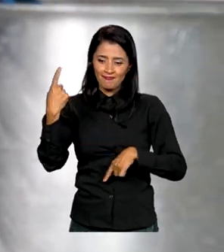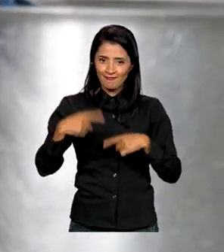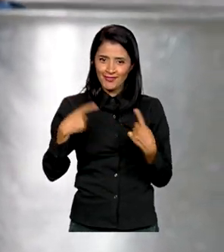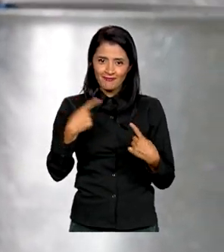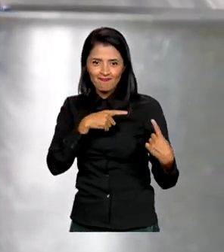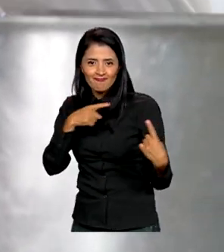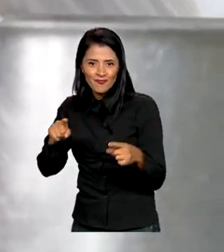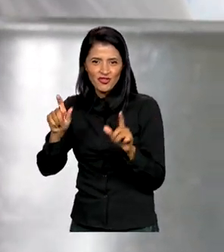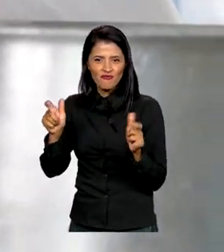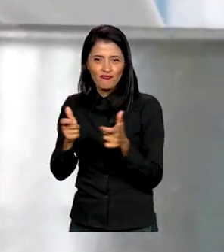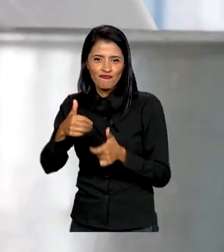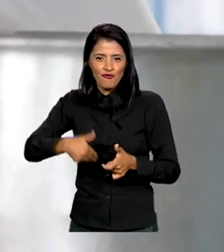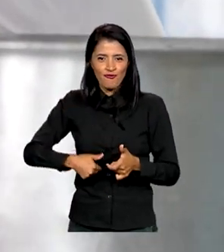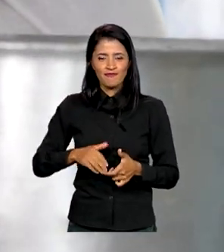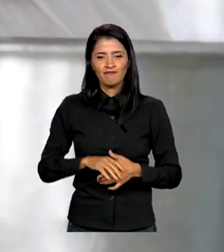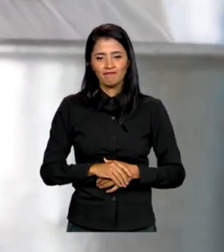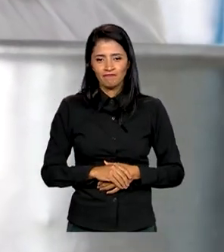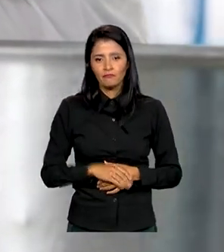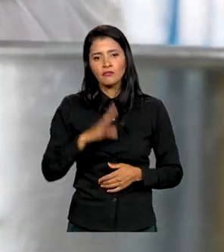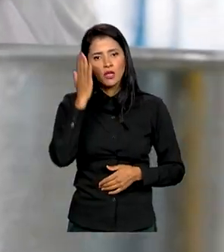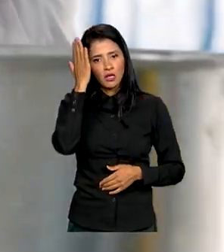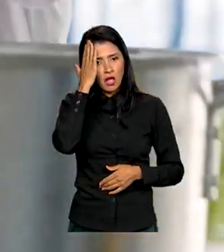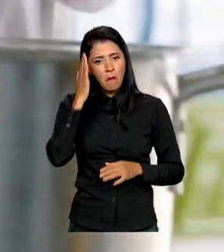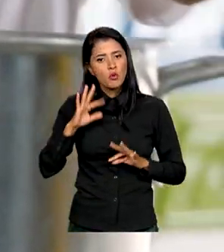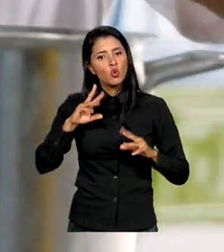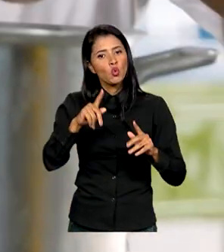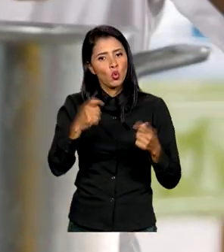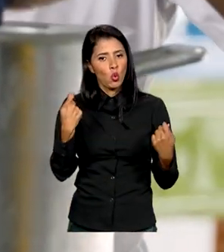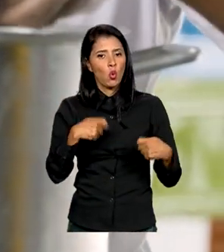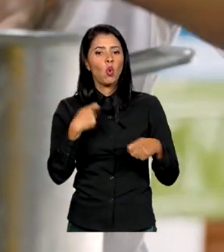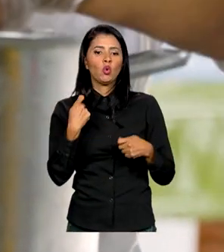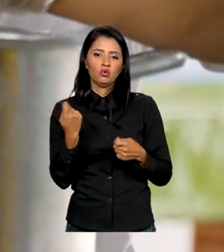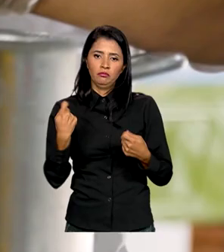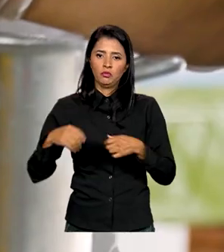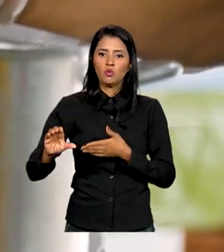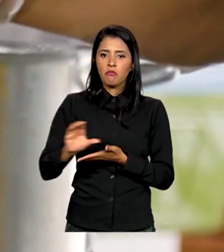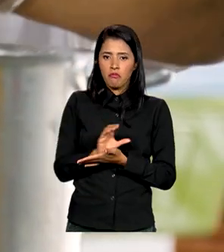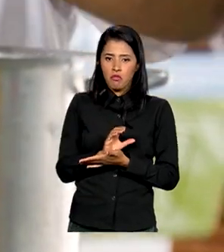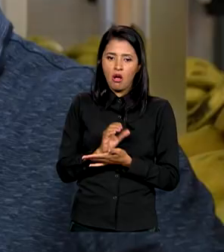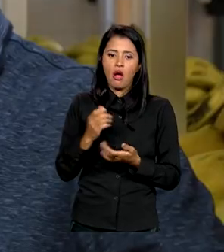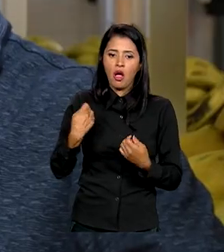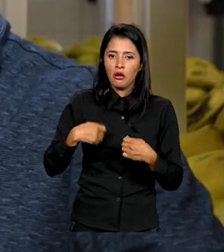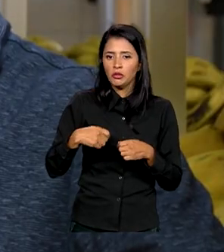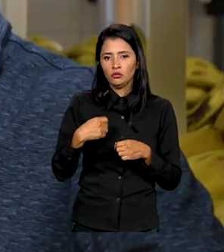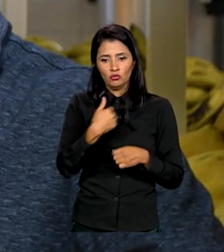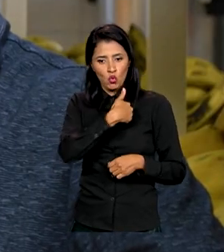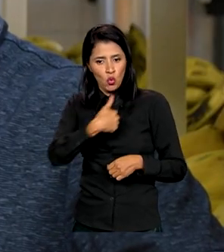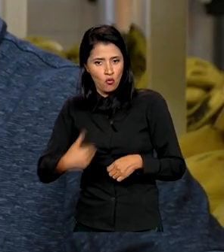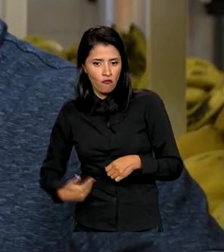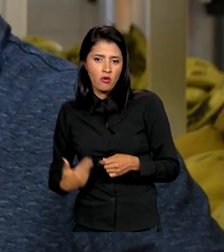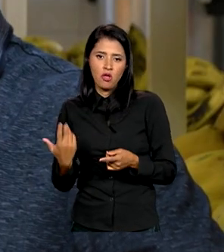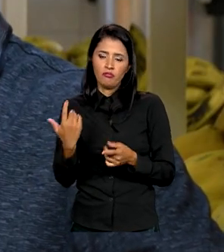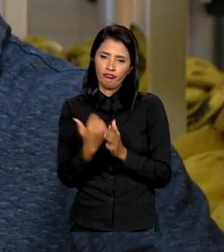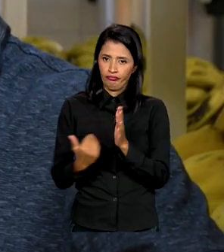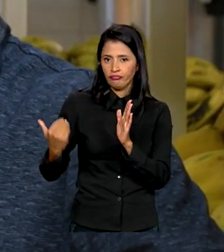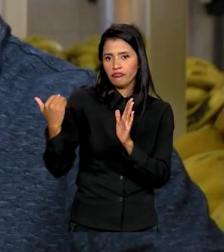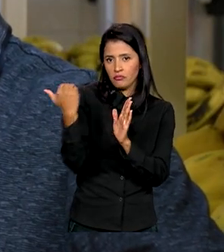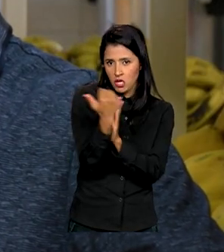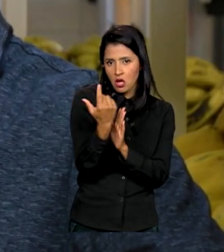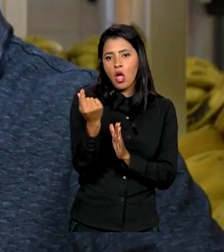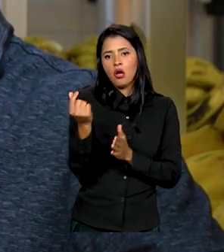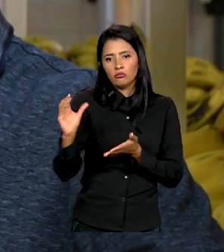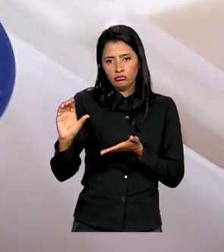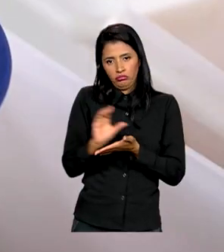combate à fome. A gente sabe que tudo depende do repasse, né? Do repasse do governo. Né? Aumentando esse repasse,